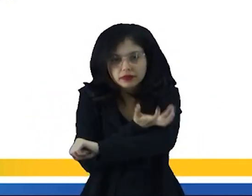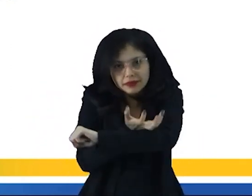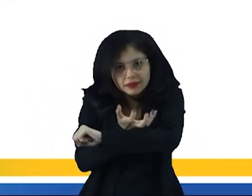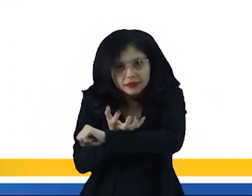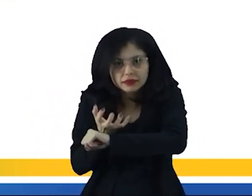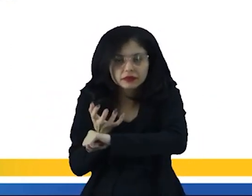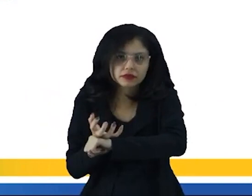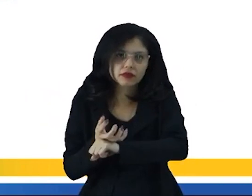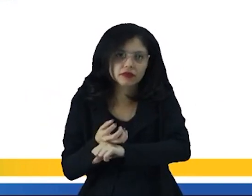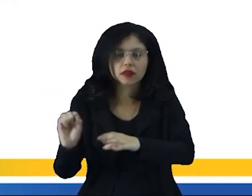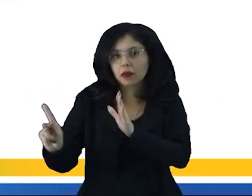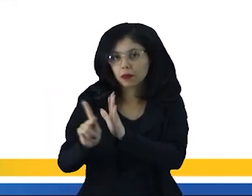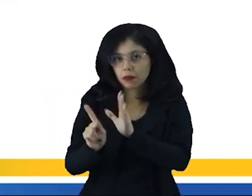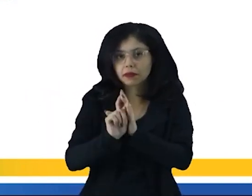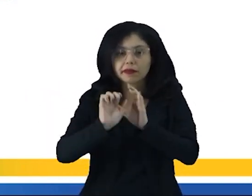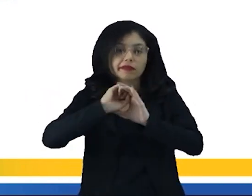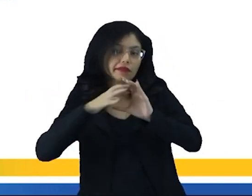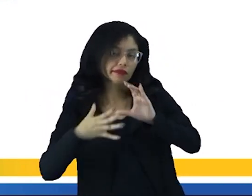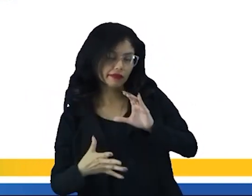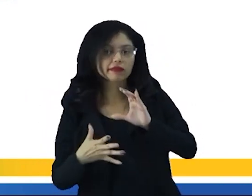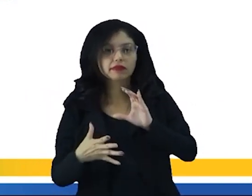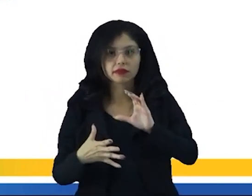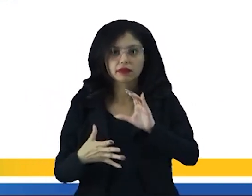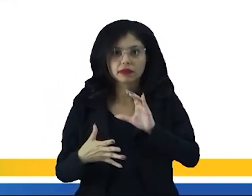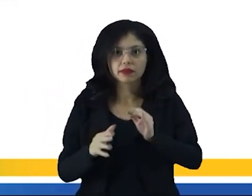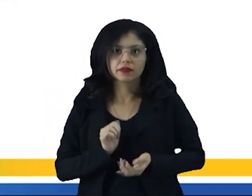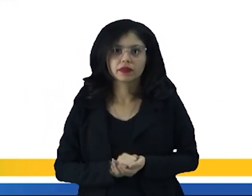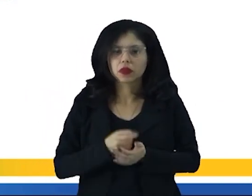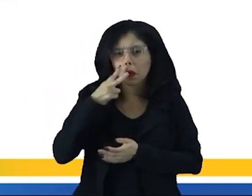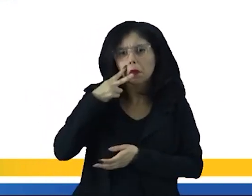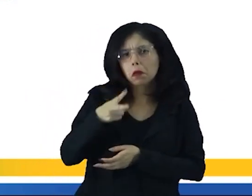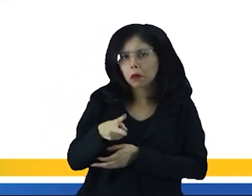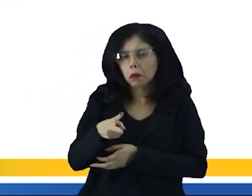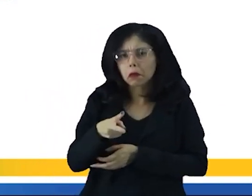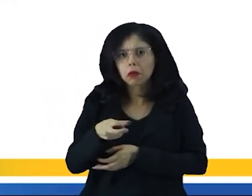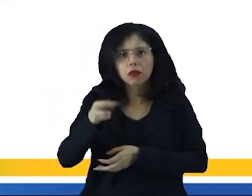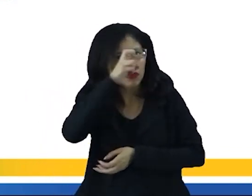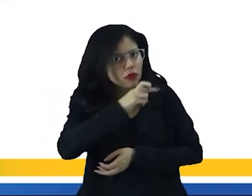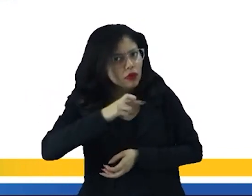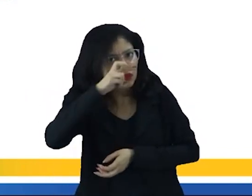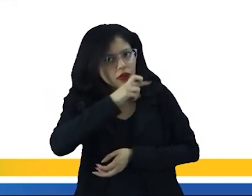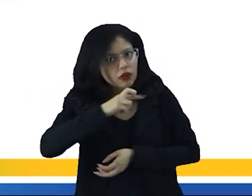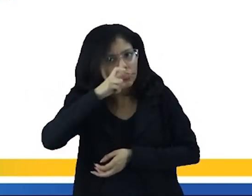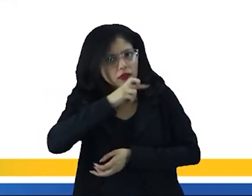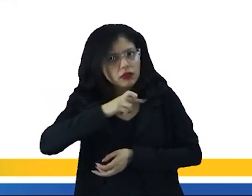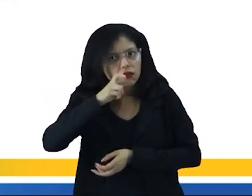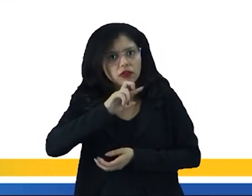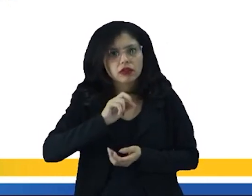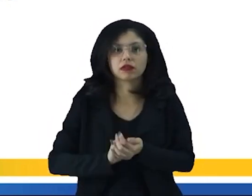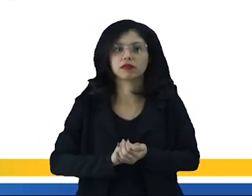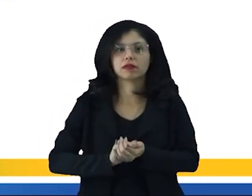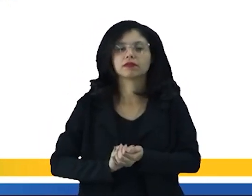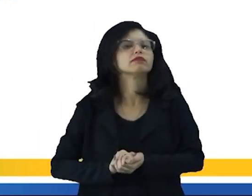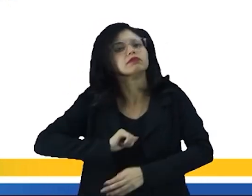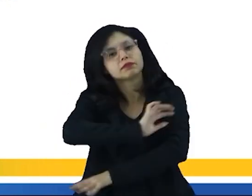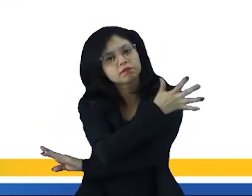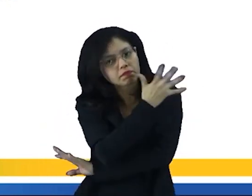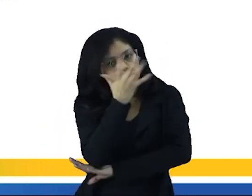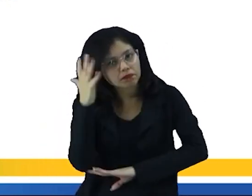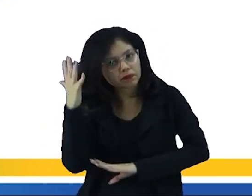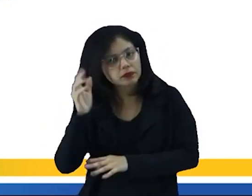vegetação. Que isso é uma característica, digamos, do ponto de vista da análise da flora.